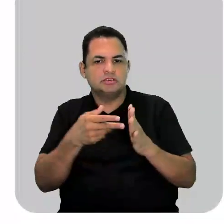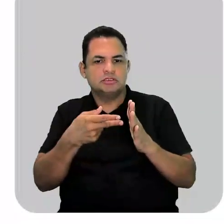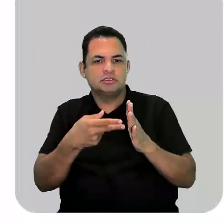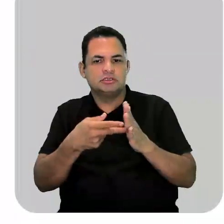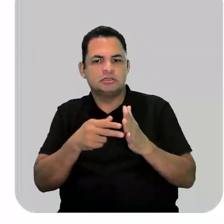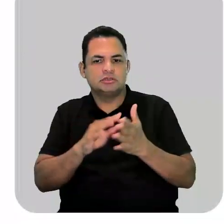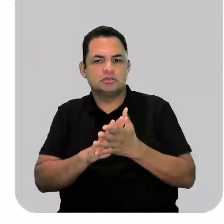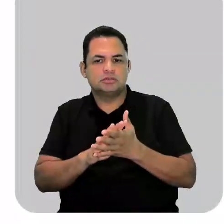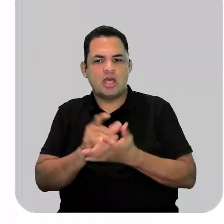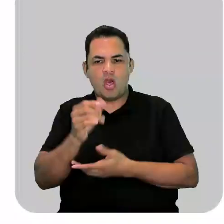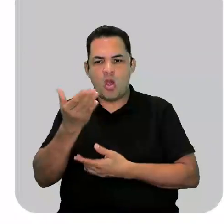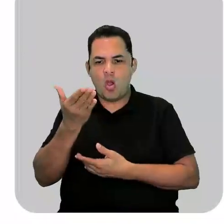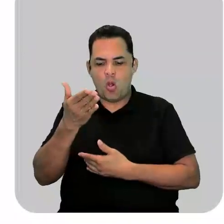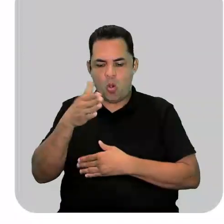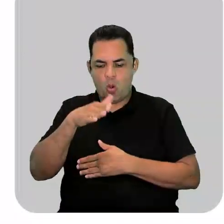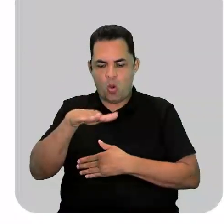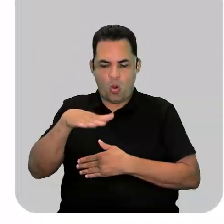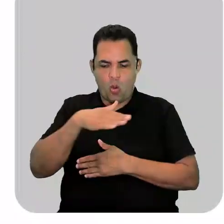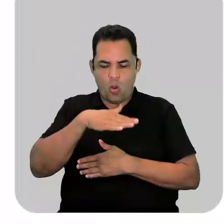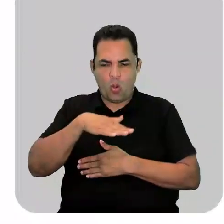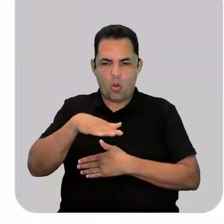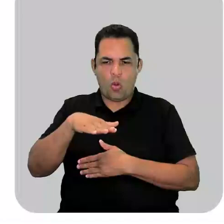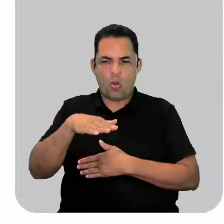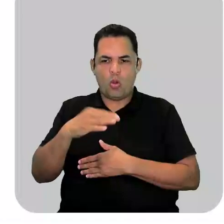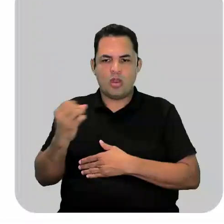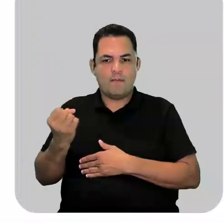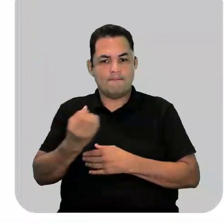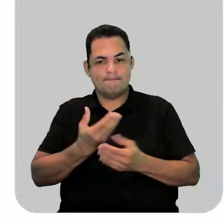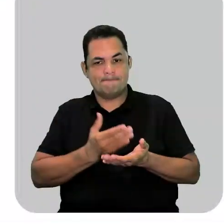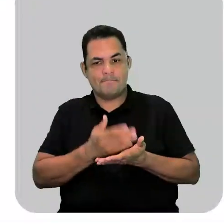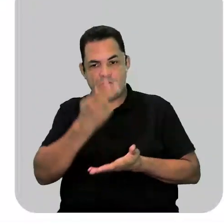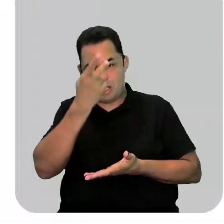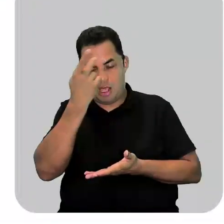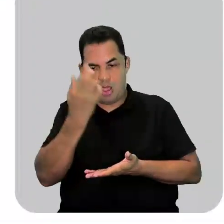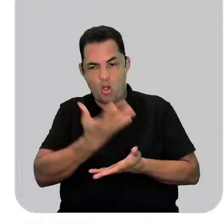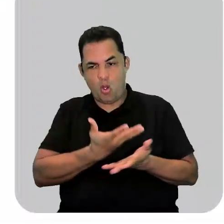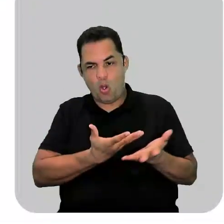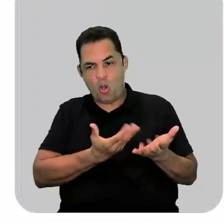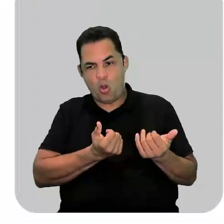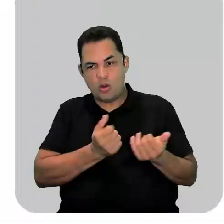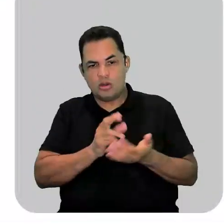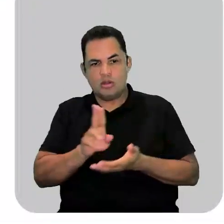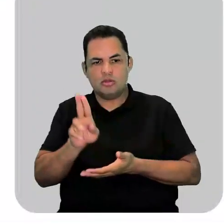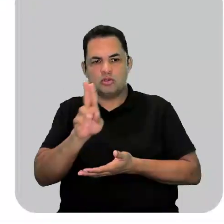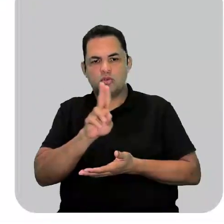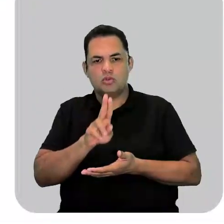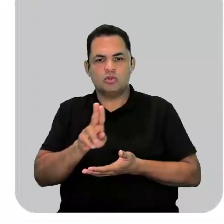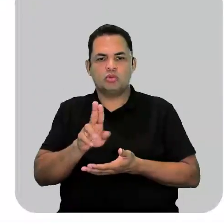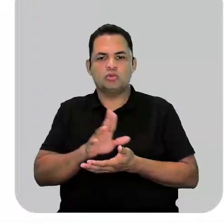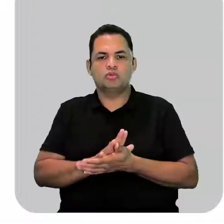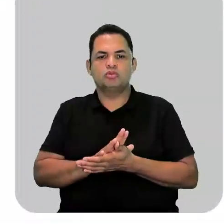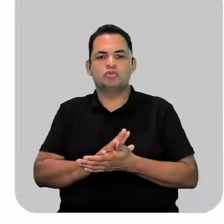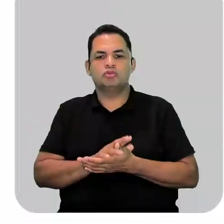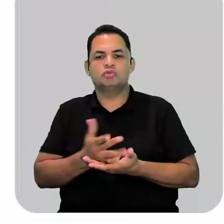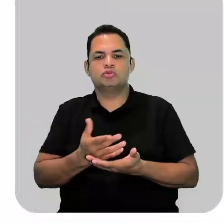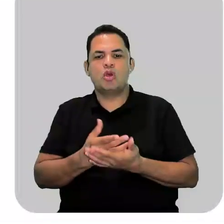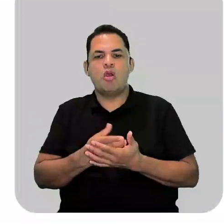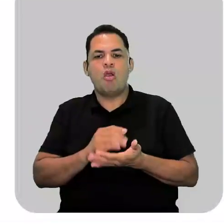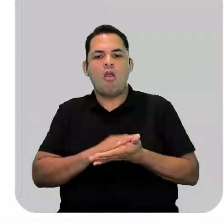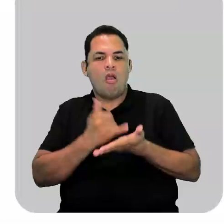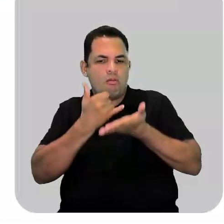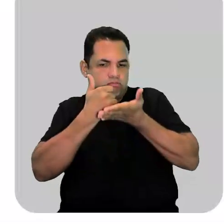os adolescentes usuários de anabolizantes e o uso prévio de cocaína, drogas